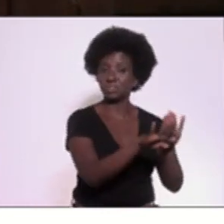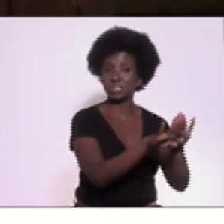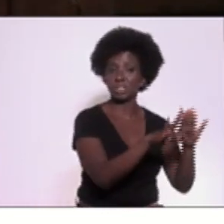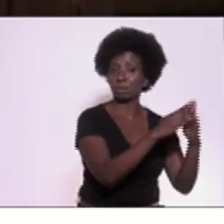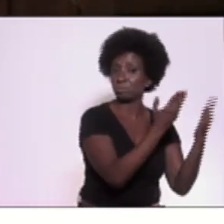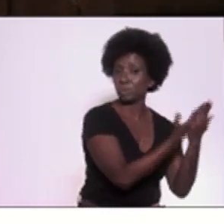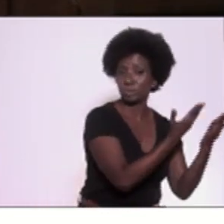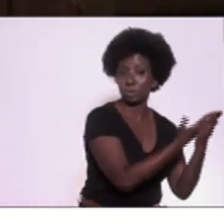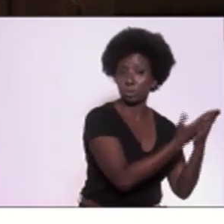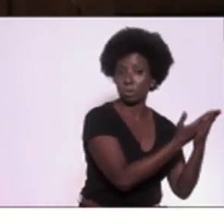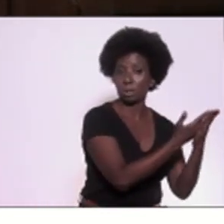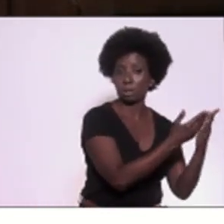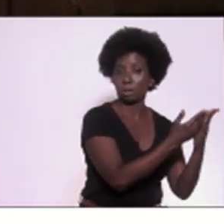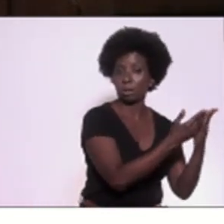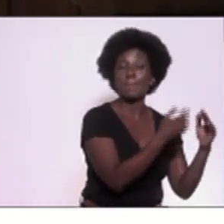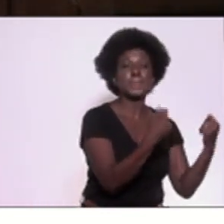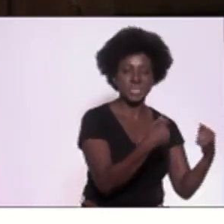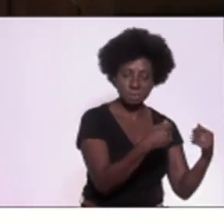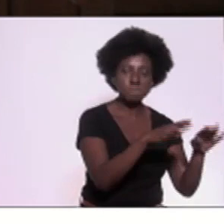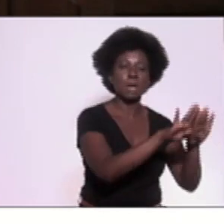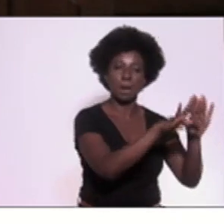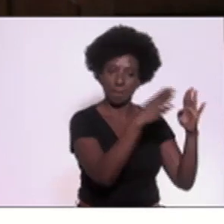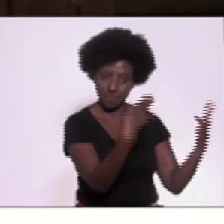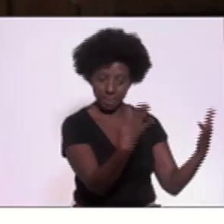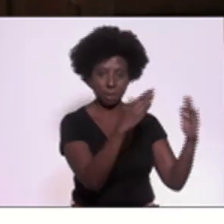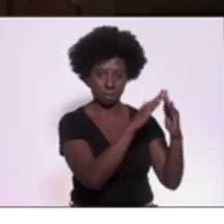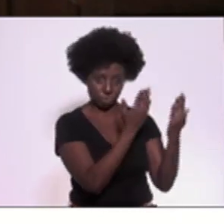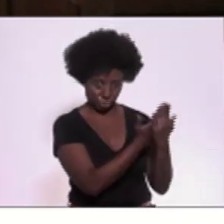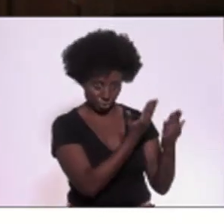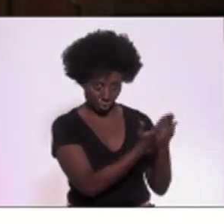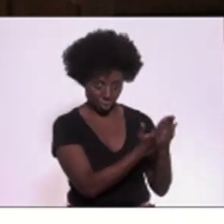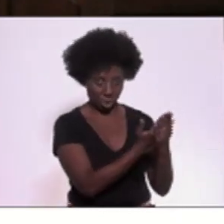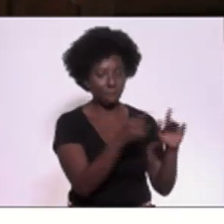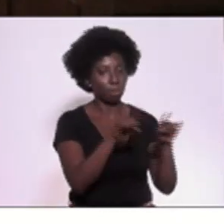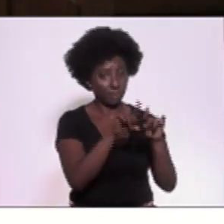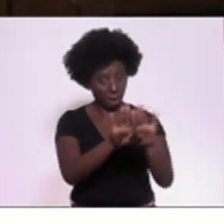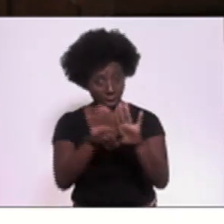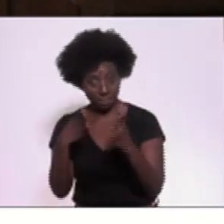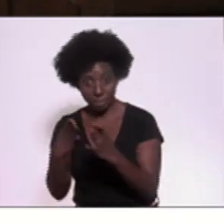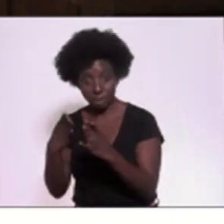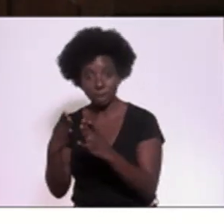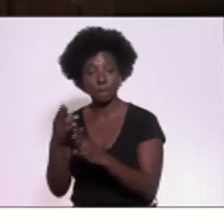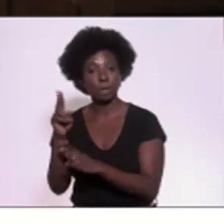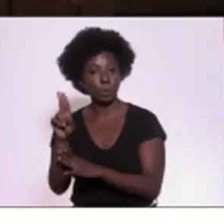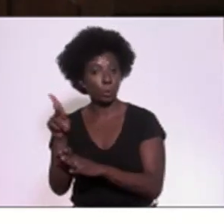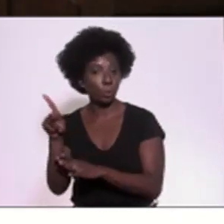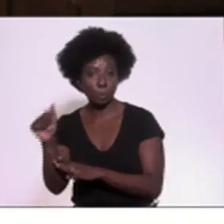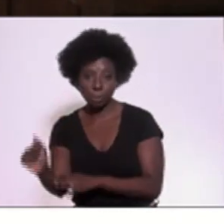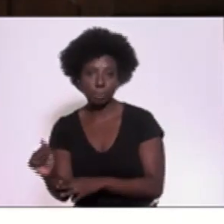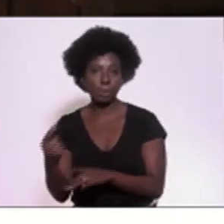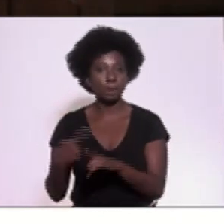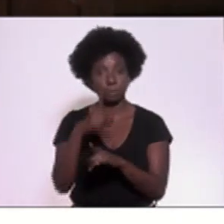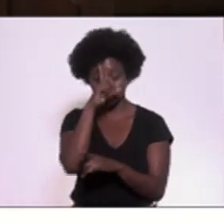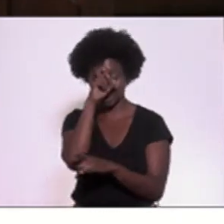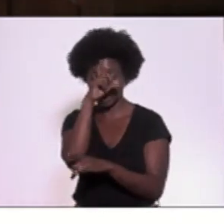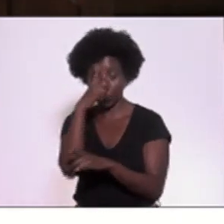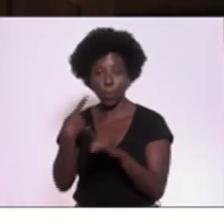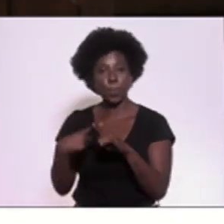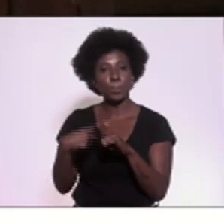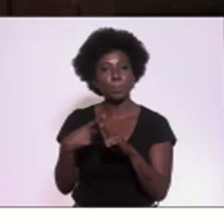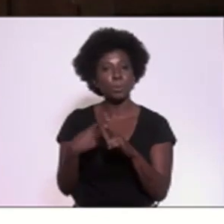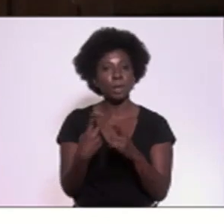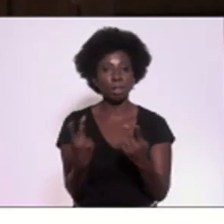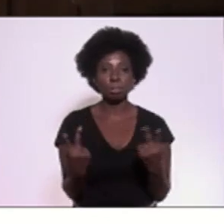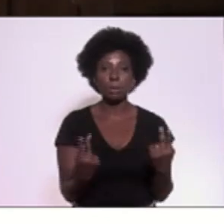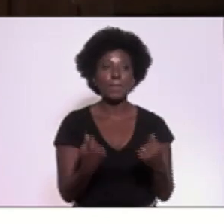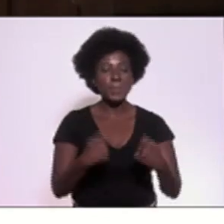e vice-versa. Tem que abrir escola, tem que abrir hospital, os dois juntos. Até porque a cidade tem carência nas duas coisas. É